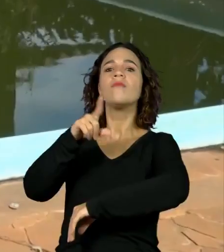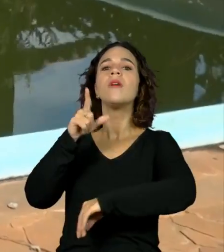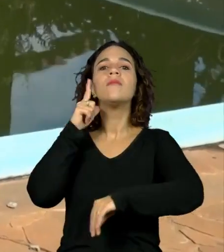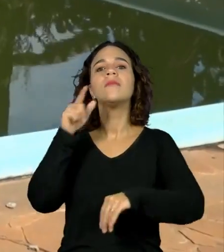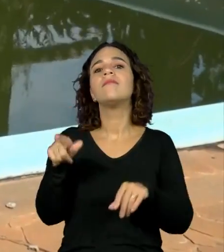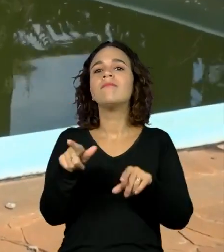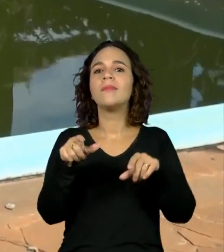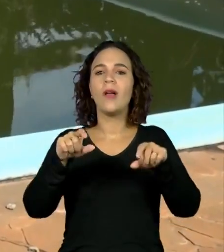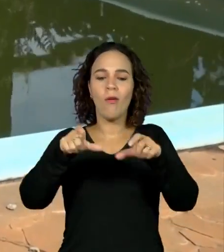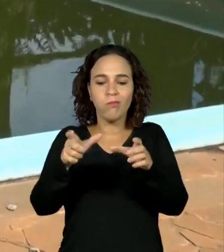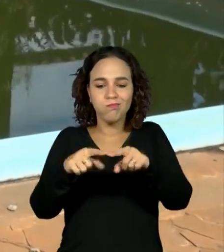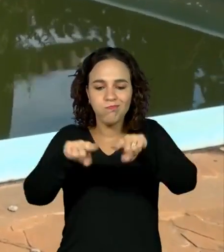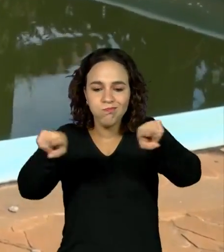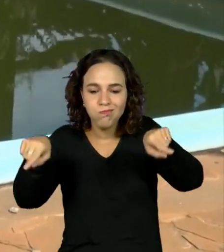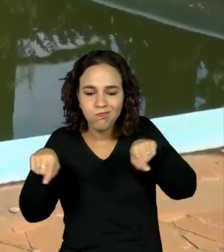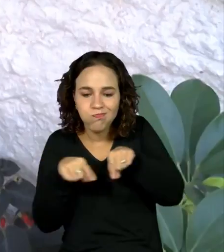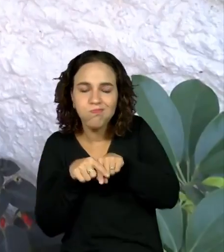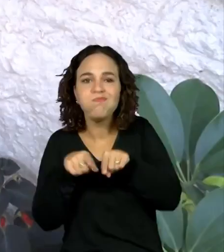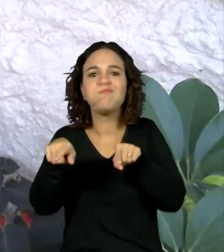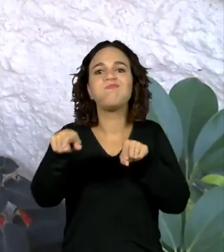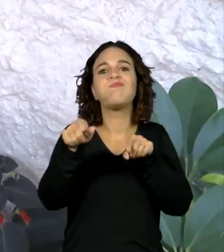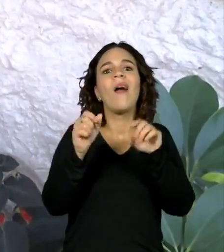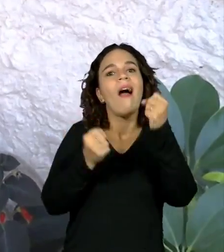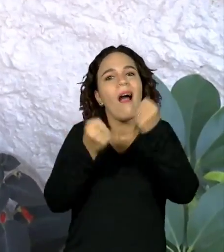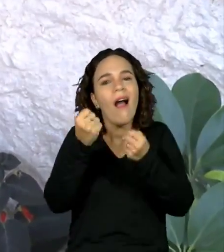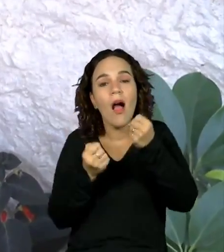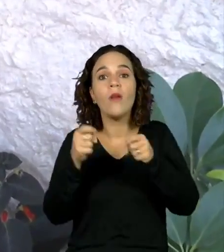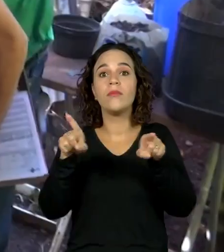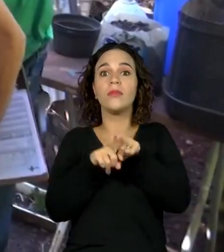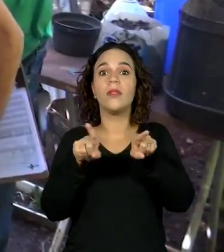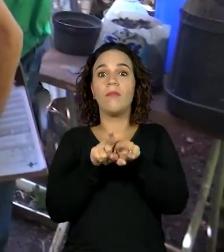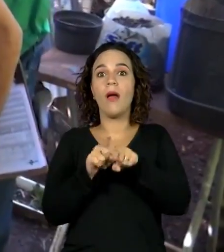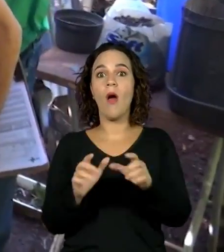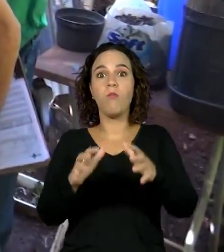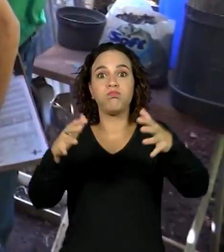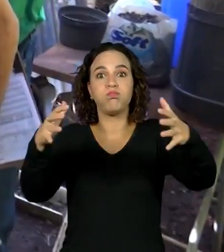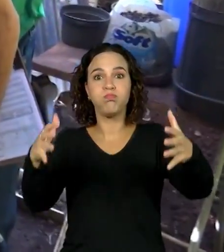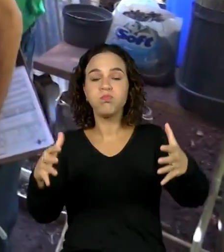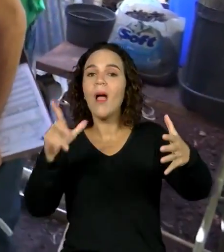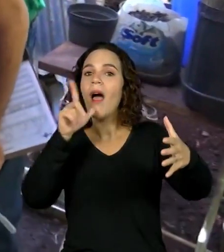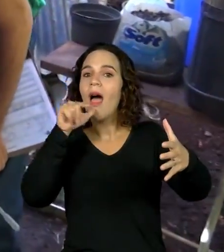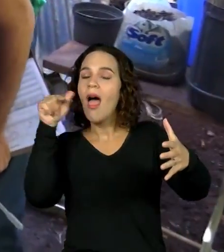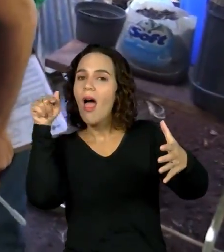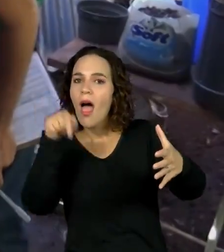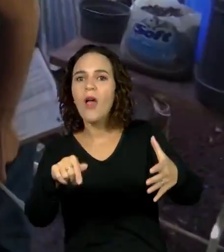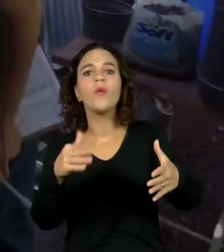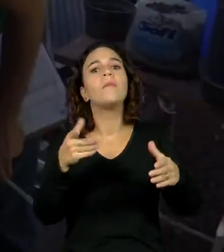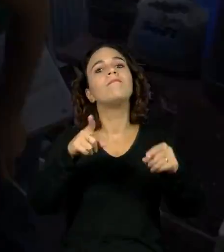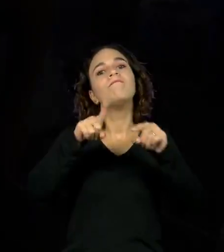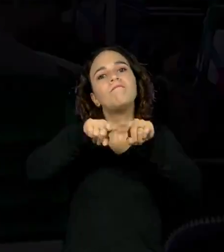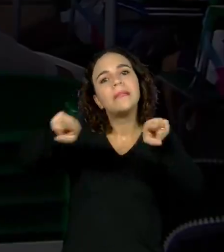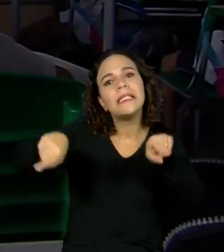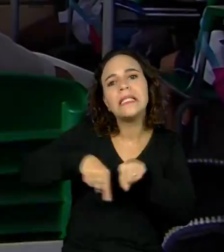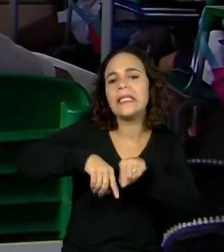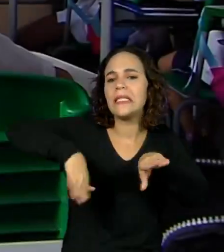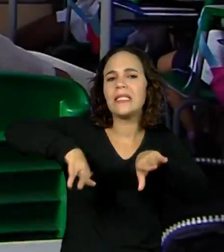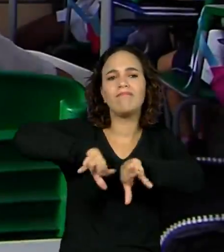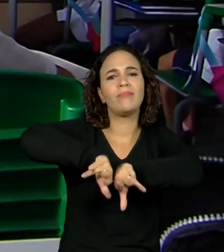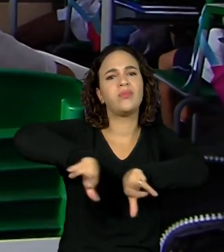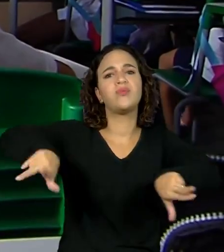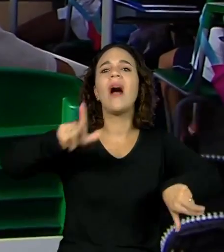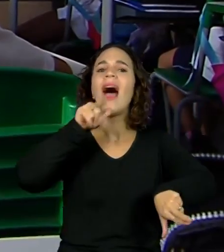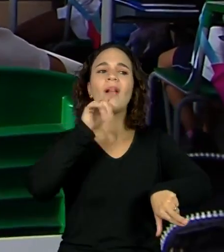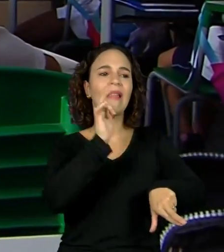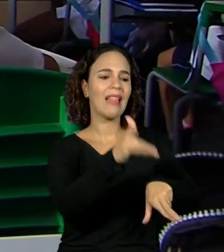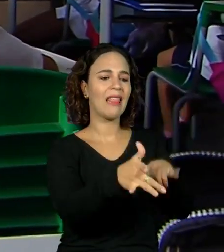pneus, piscinas descobertas, vasos de plantas, qualquer lugar que possa acumular água. Mas